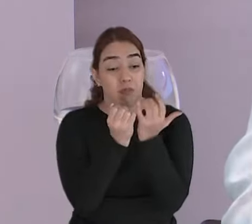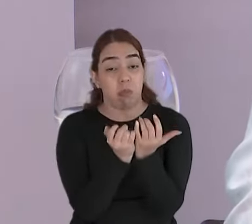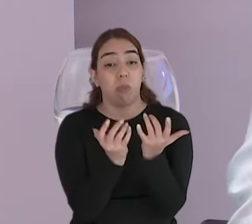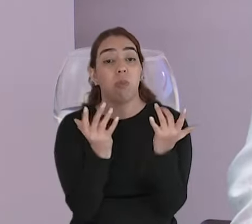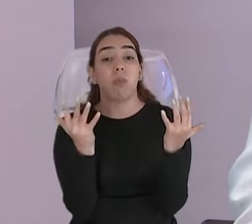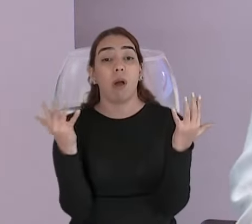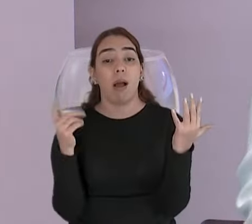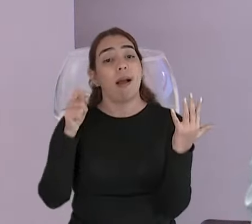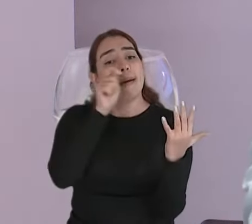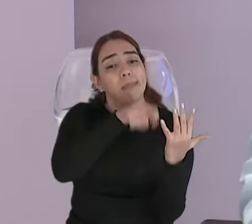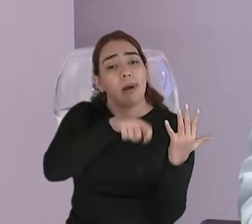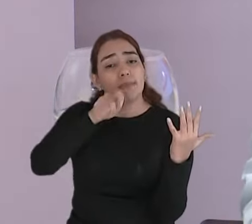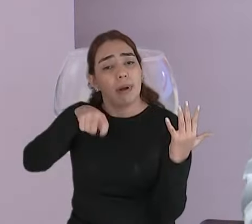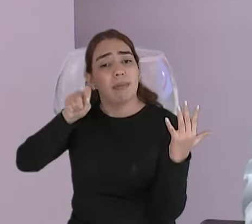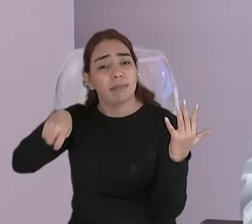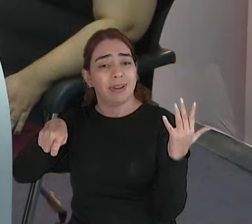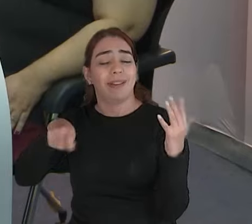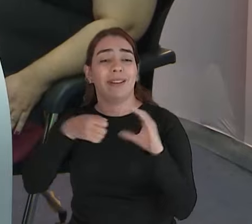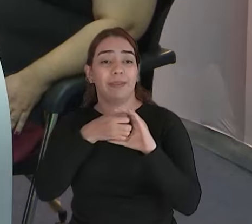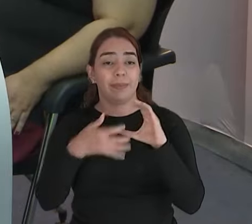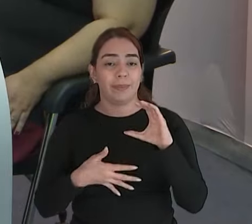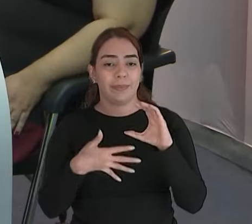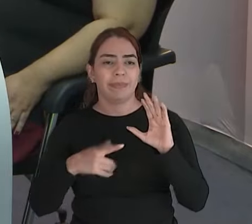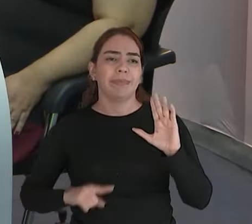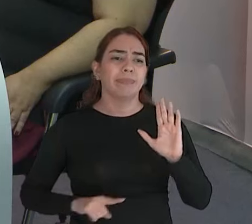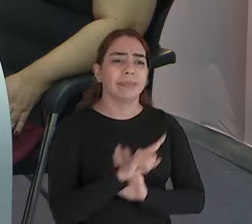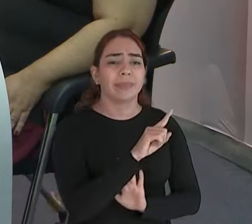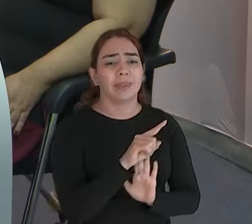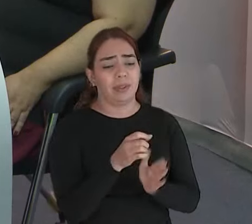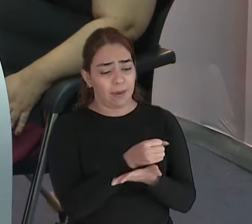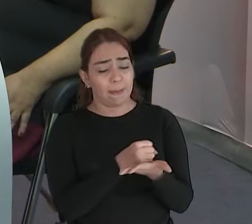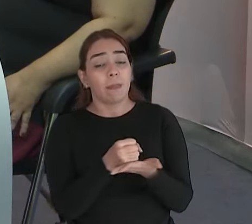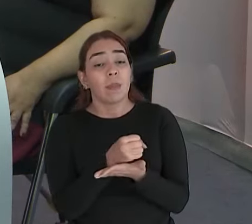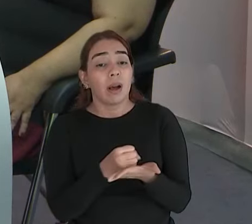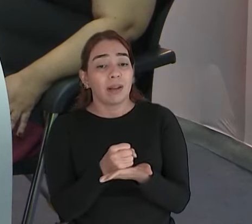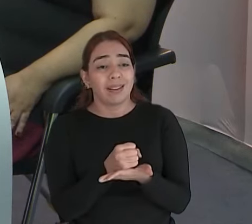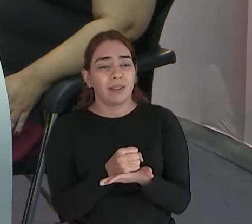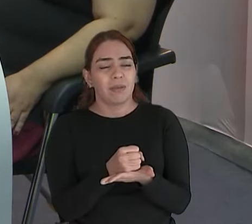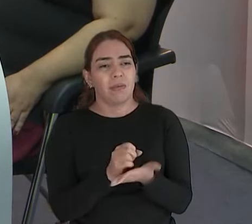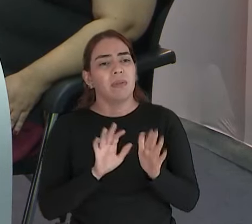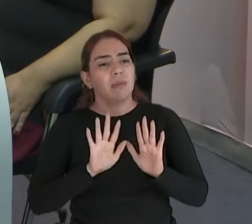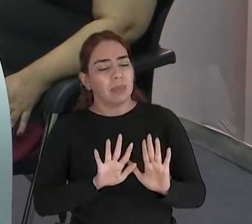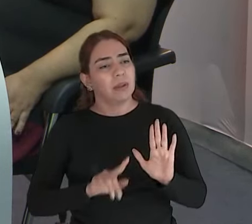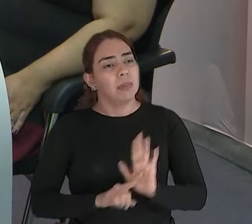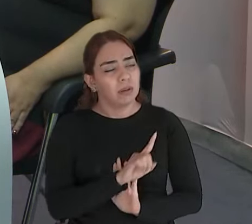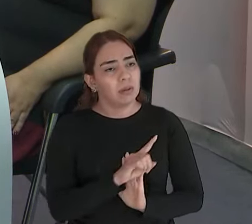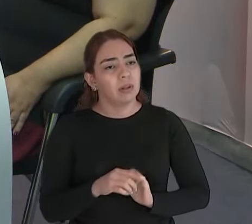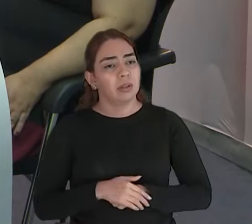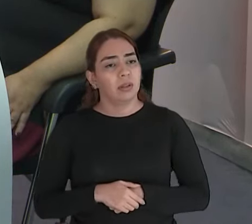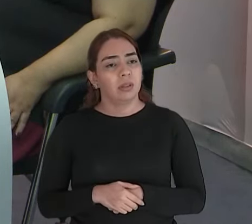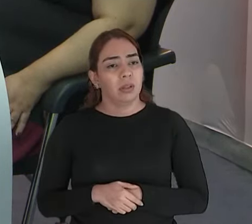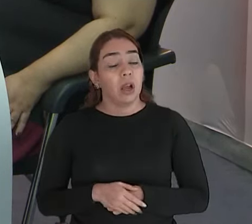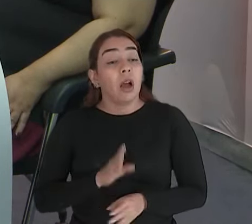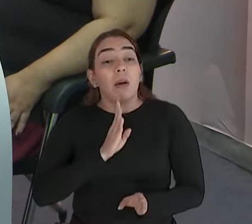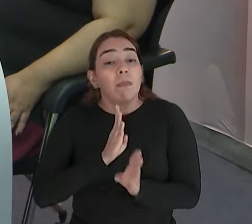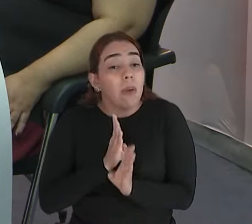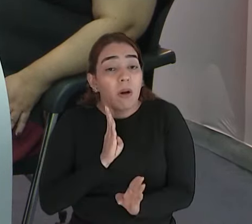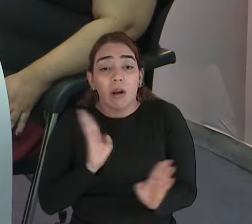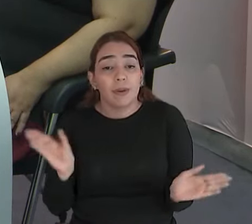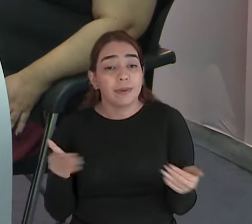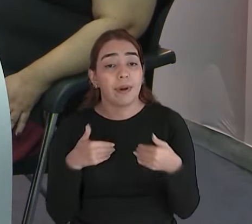fenômeno. Doutora Denise, eu vou fazer uma pergunta que é até meio básica nos dias de hoje, né? Por que tanto, tem aumentado tanto o número